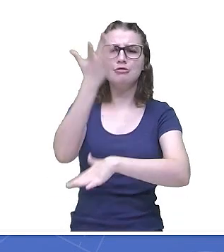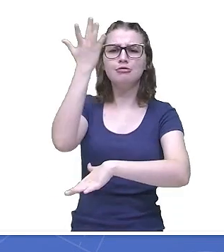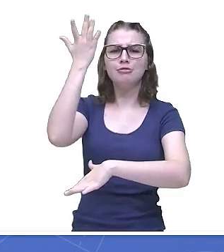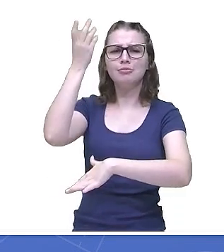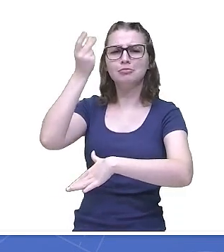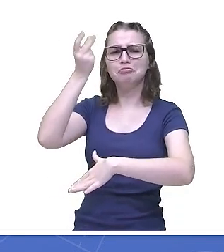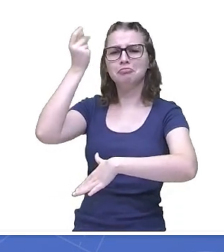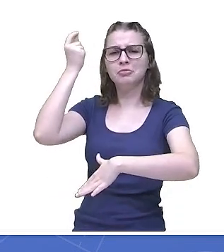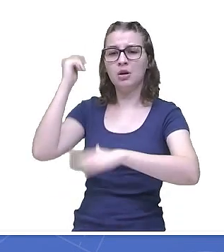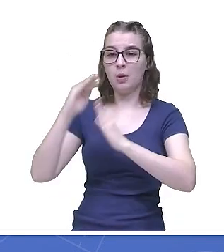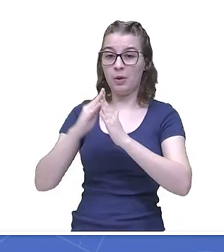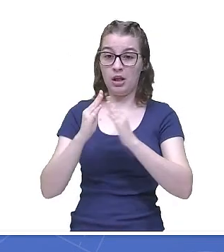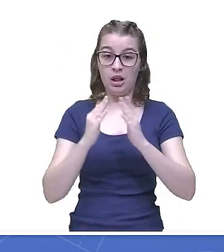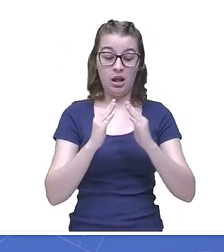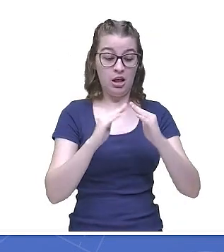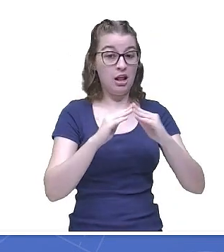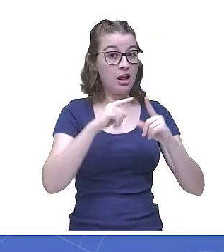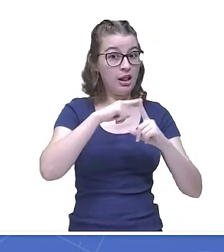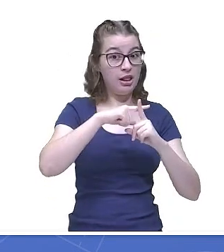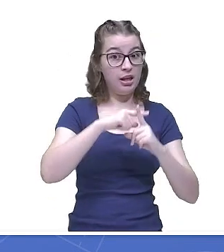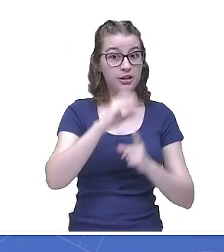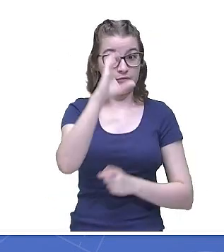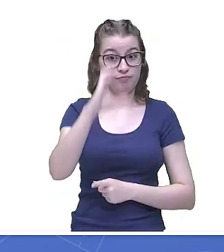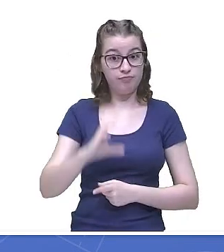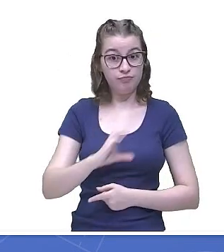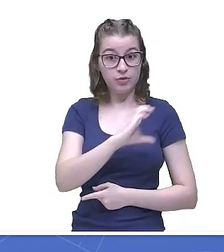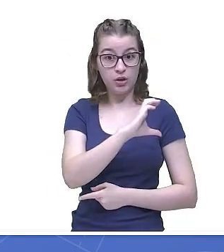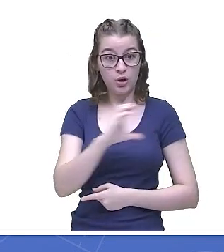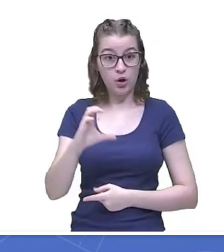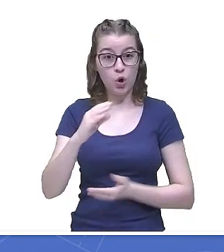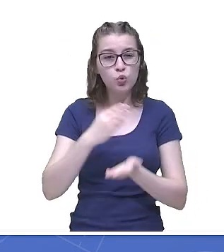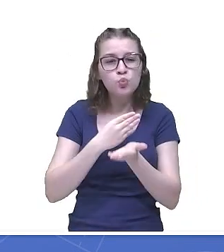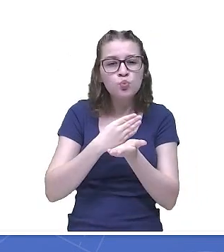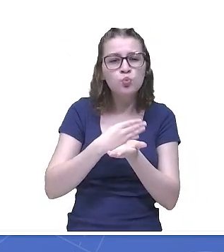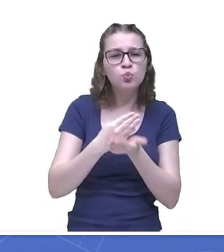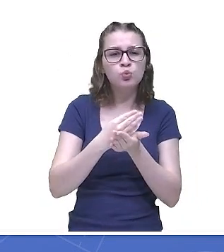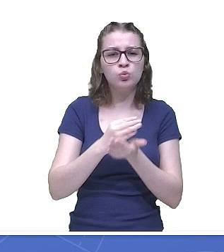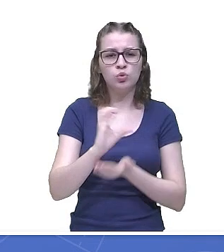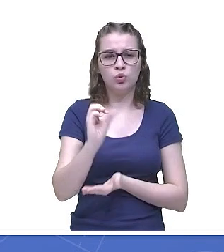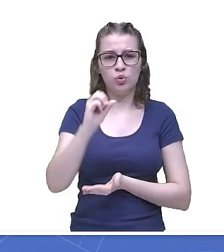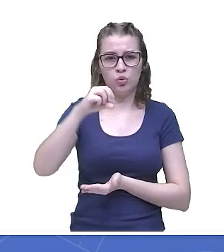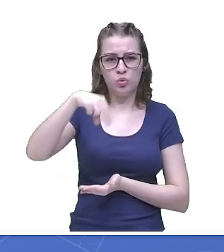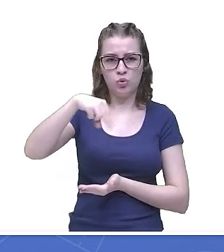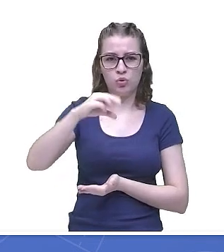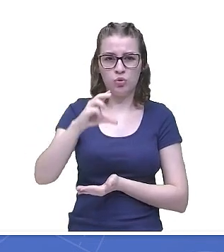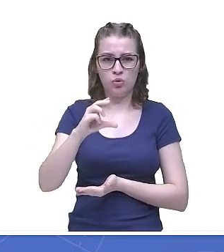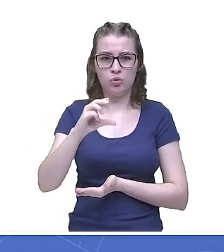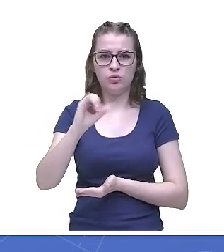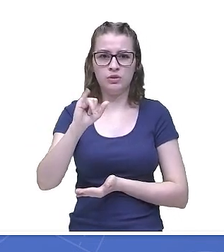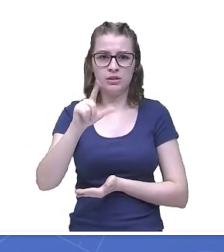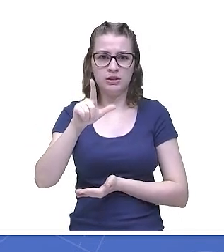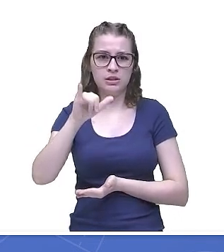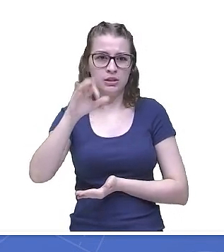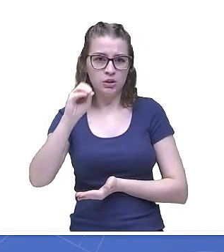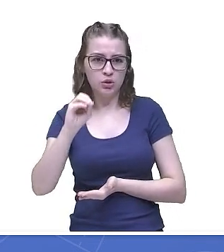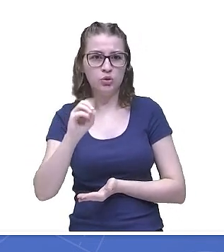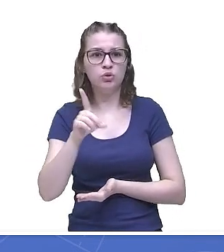Igreja Católica, que nós estamos falando da Igreja Católica, surgiu no Concílio de Trento, em